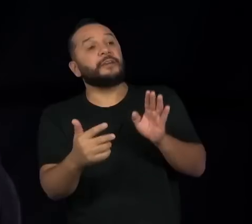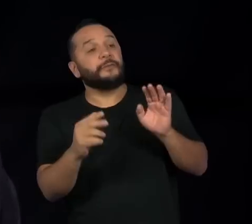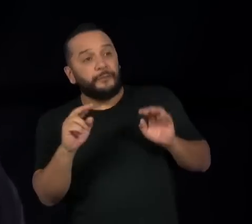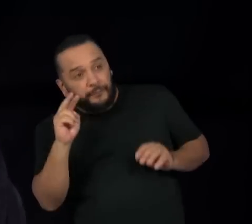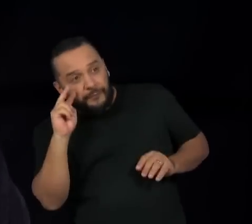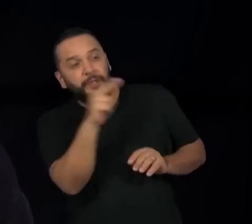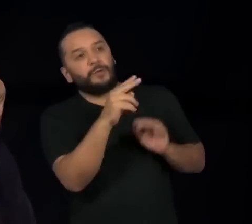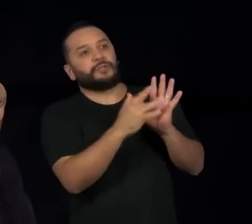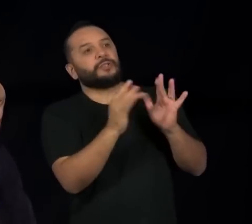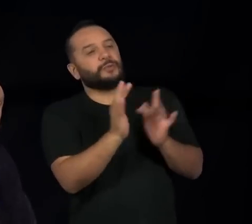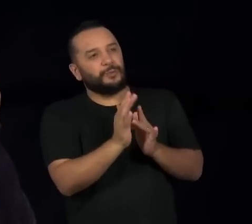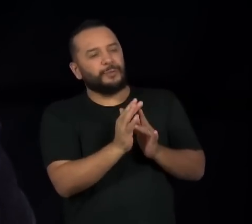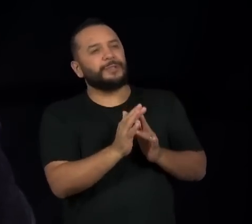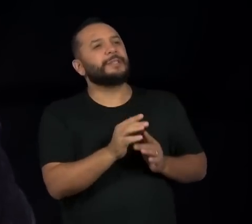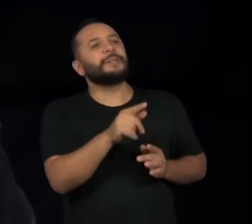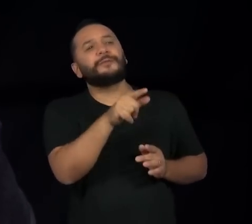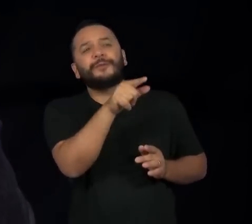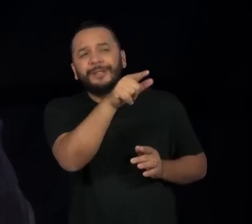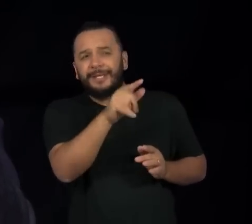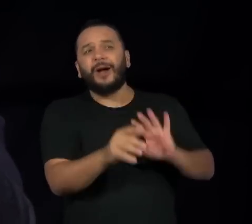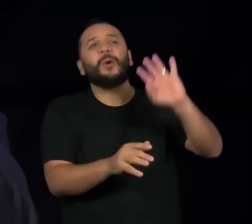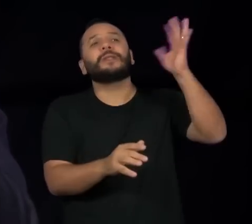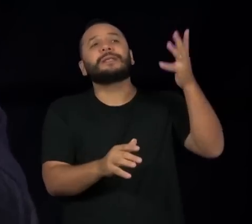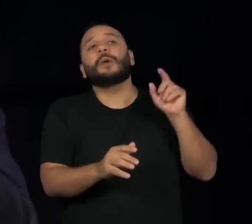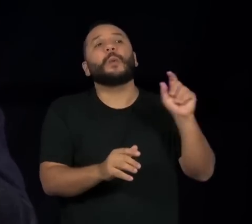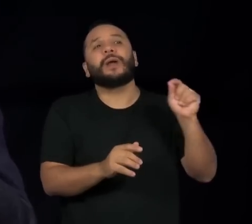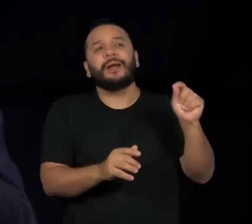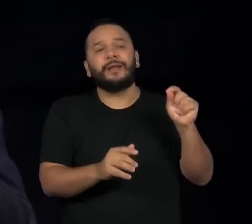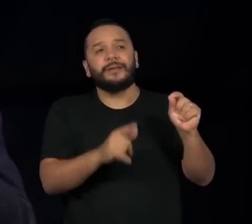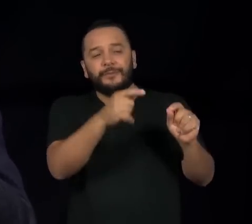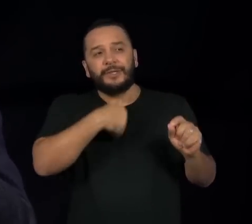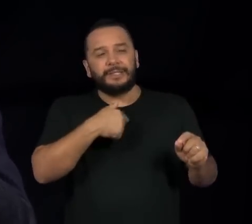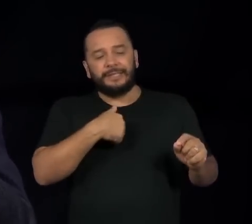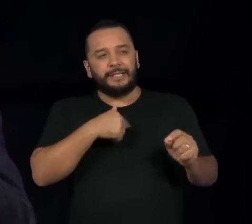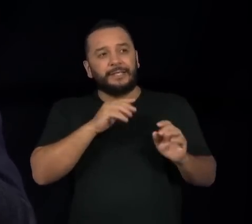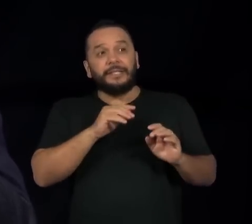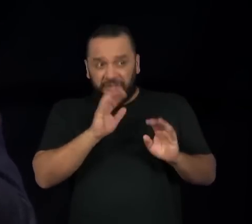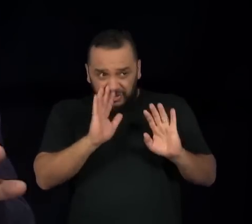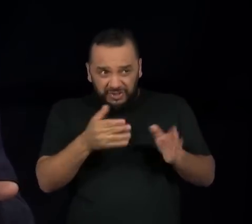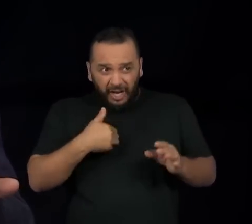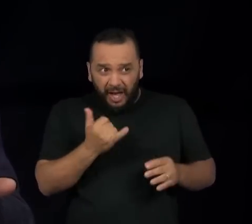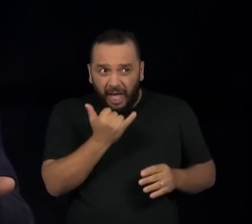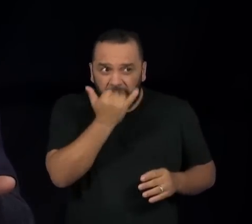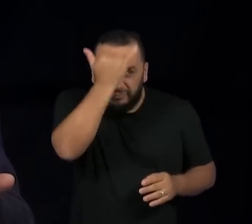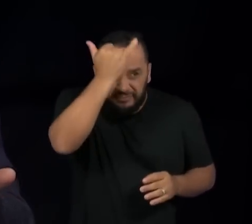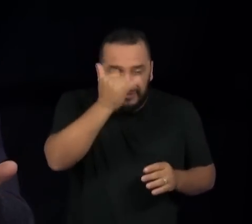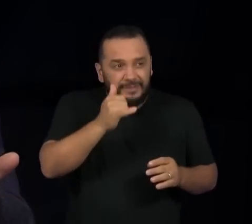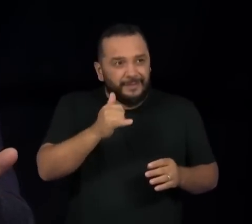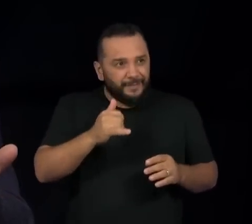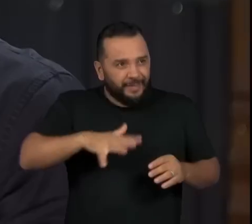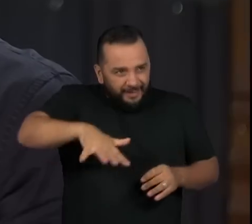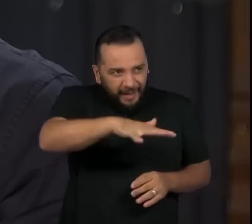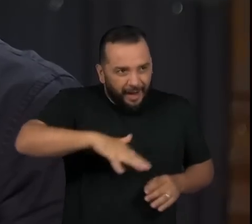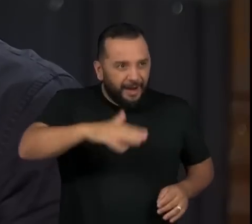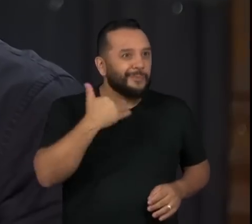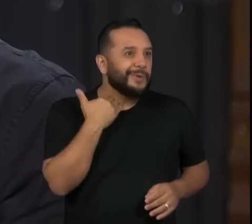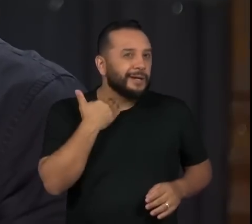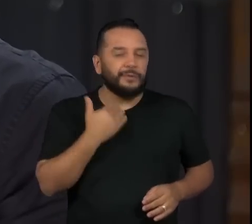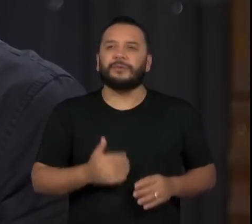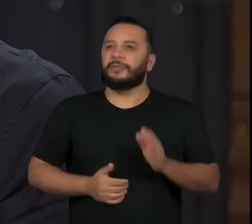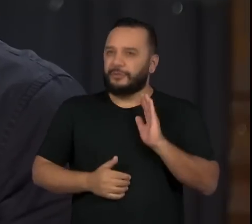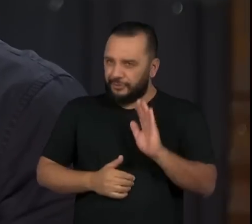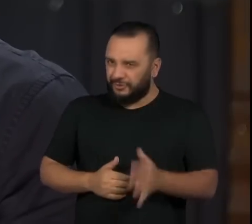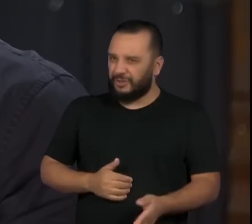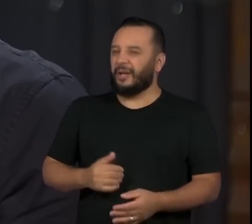E eu vou querer saber mais desse cavalo, mas você já caiu do cavalo no mercado financeiro? Ah, já. Eu quebrei